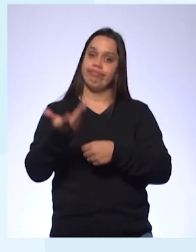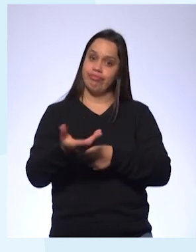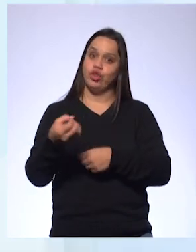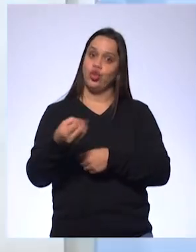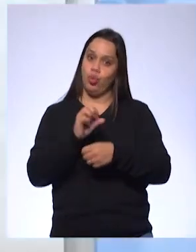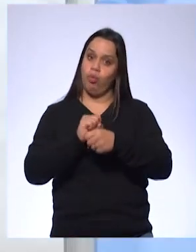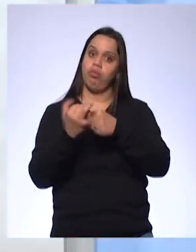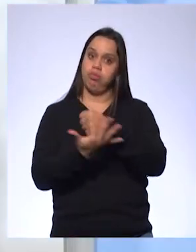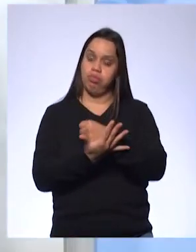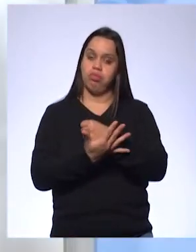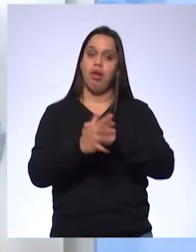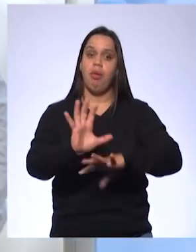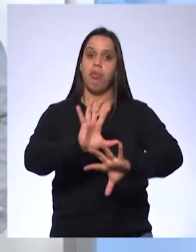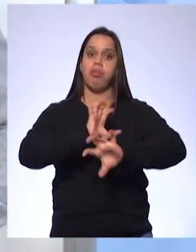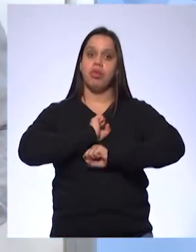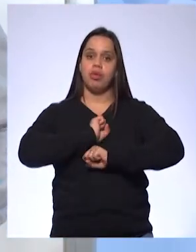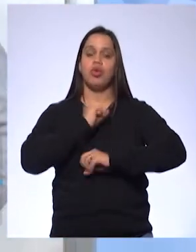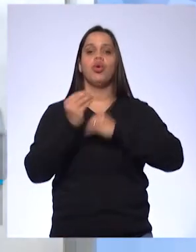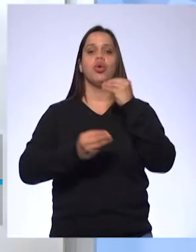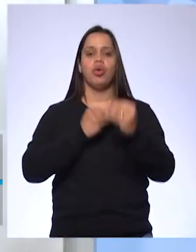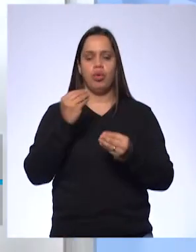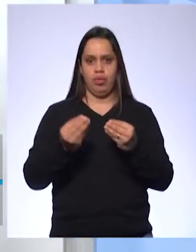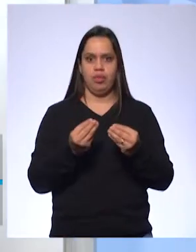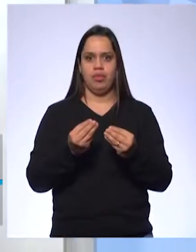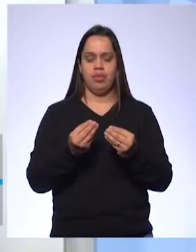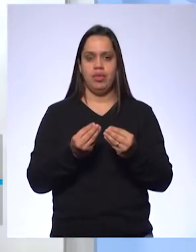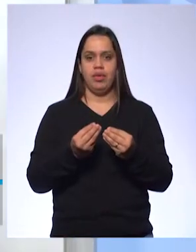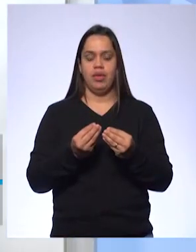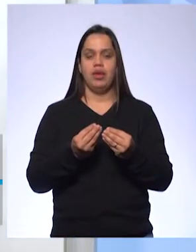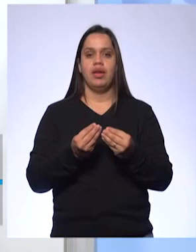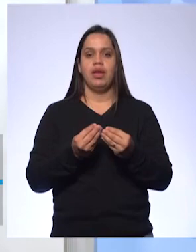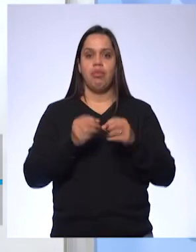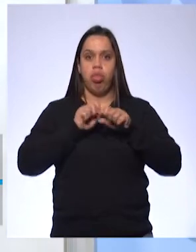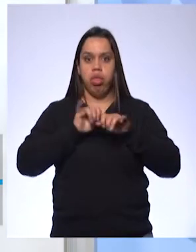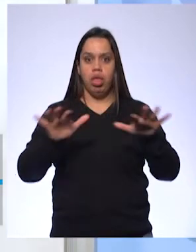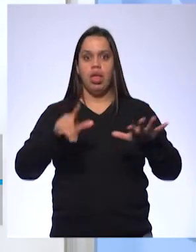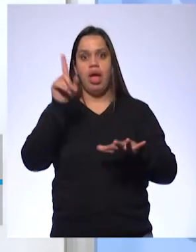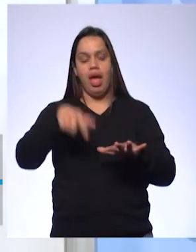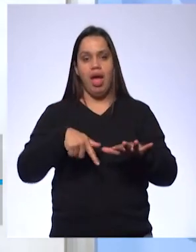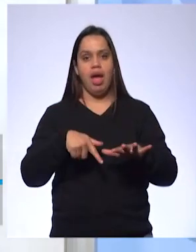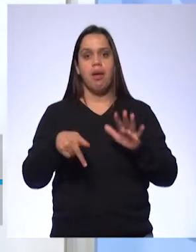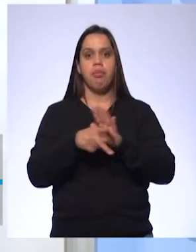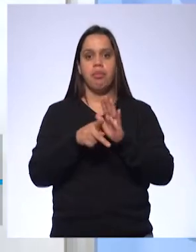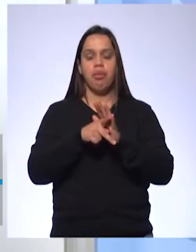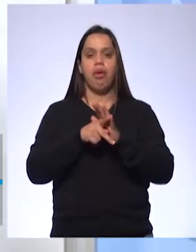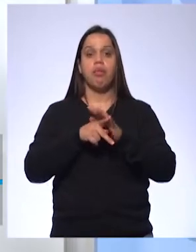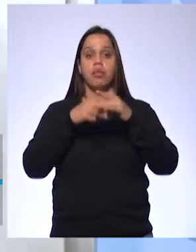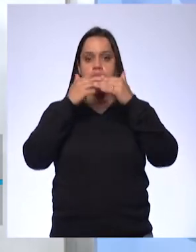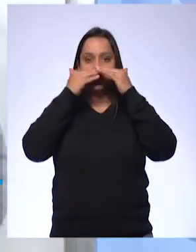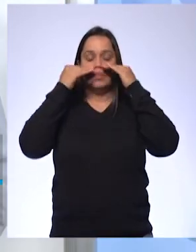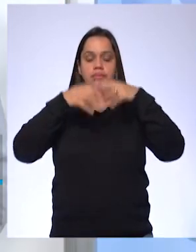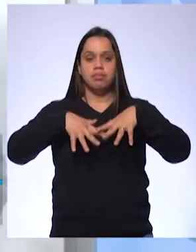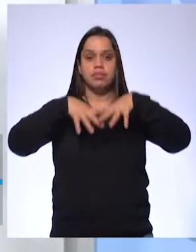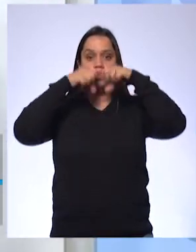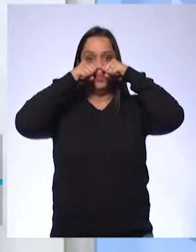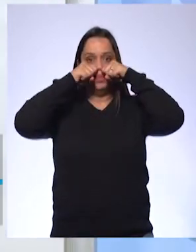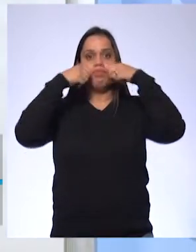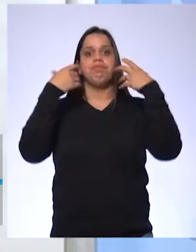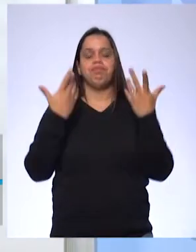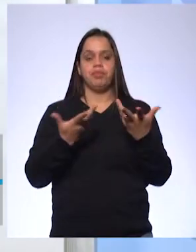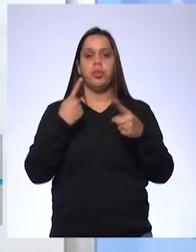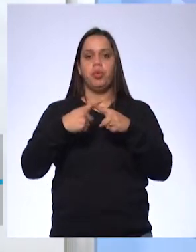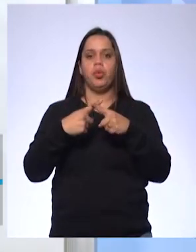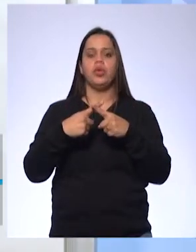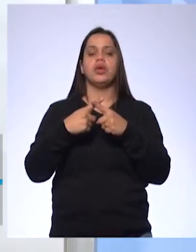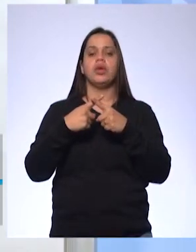vem, e já está constatado isso, o meio de transmissão é pela via aérea, entendeu? É uma mistura. O ar é uma